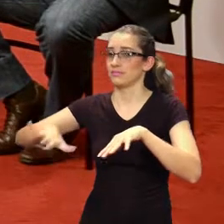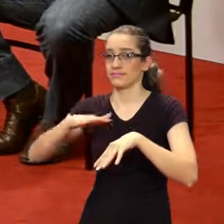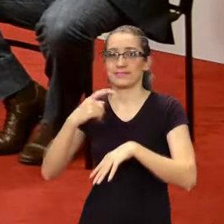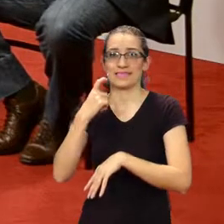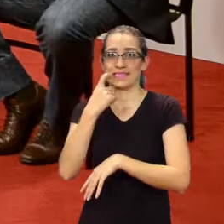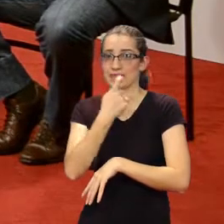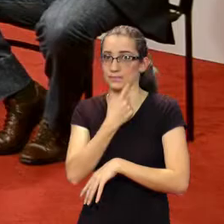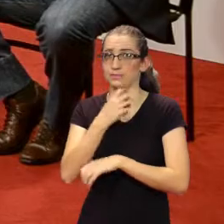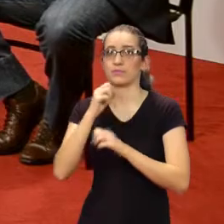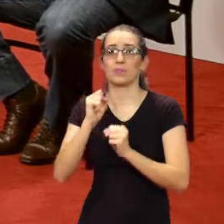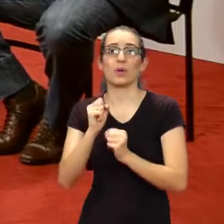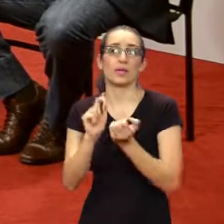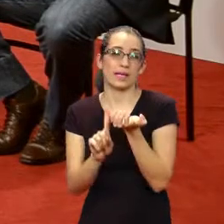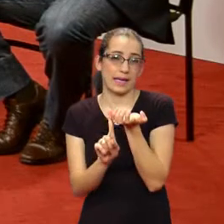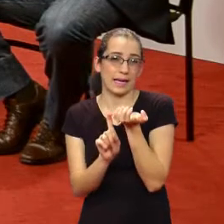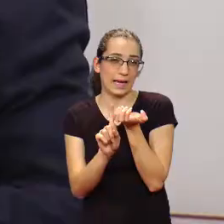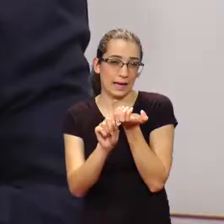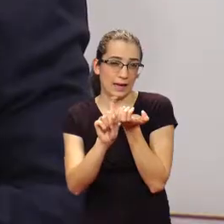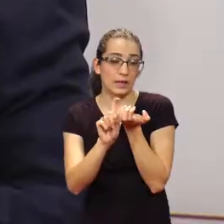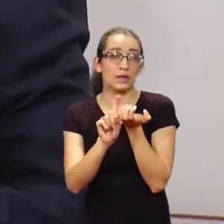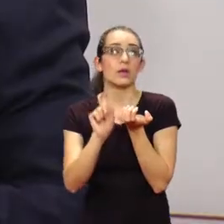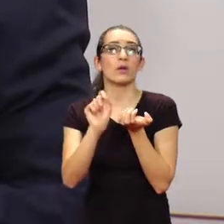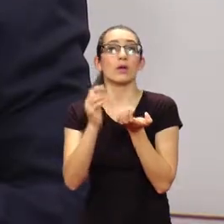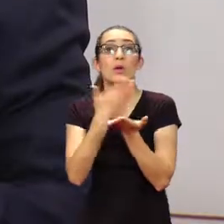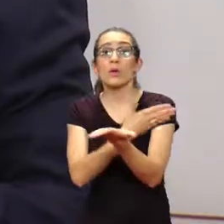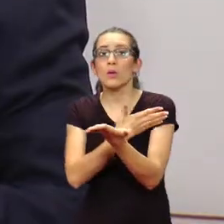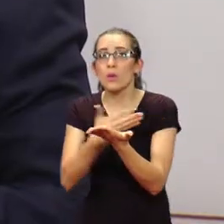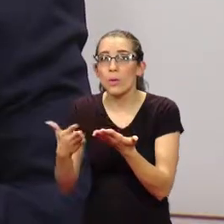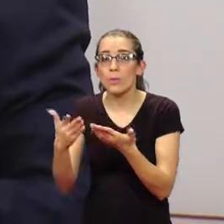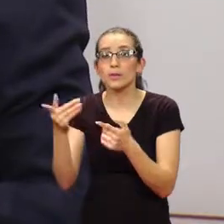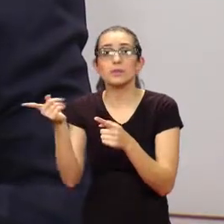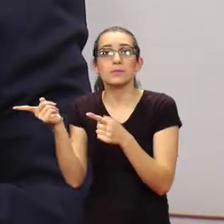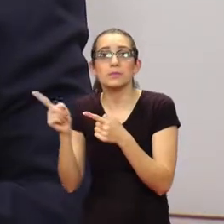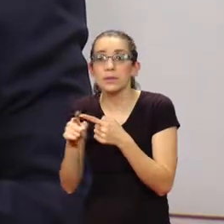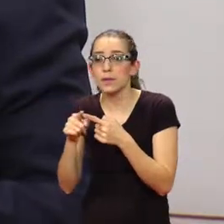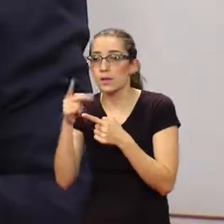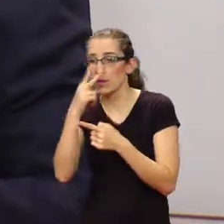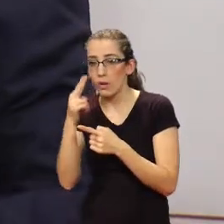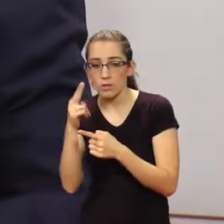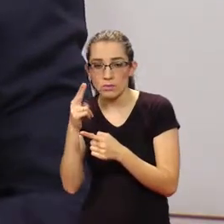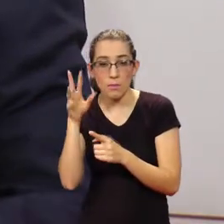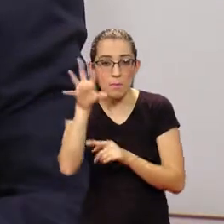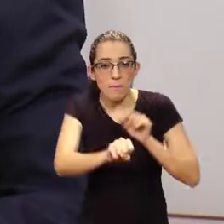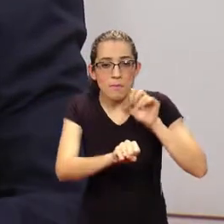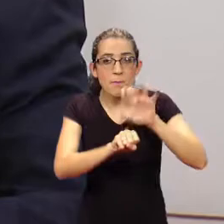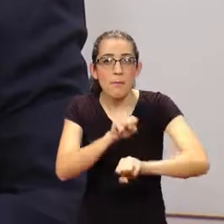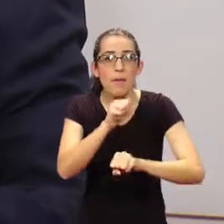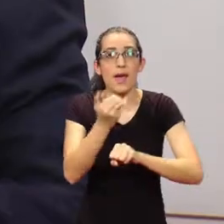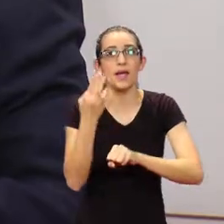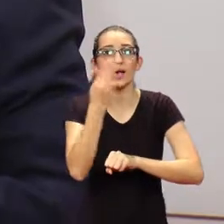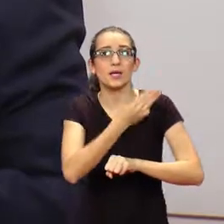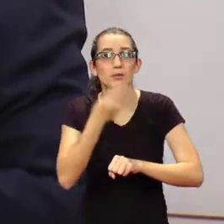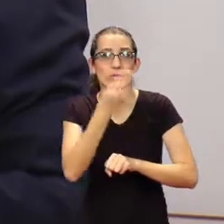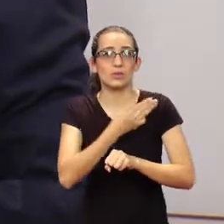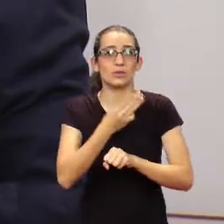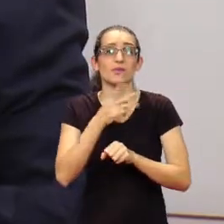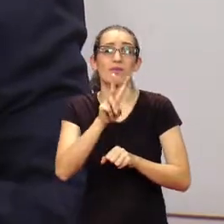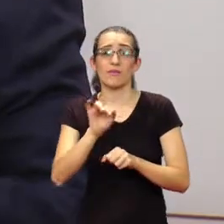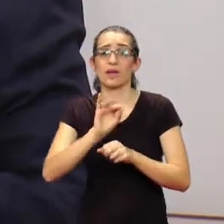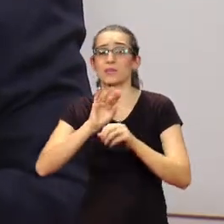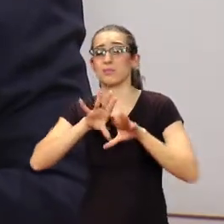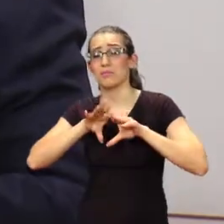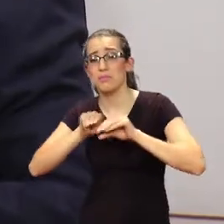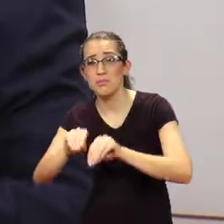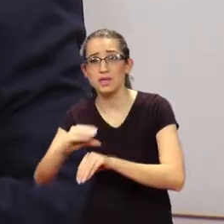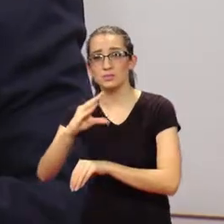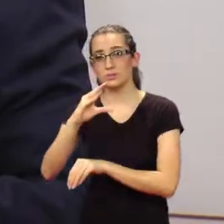Né? A chamada desmineralização, ou a cárie, ela começa com o ataque dos produtos bacterianos sobre a estrutura dentária. Isso vai alterando os